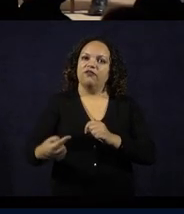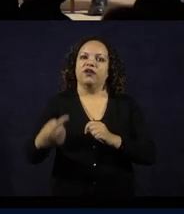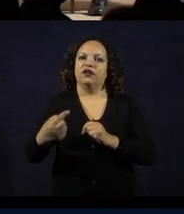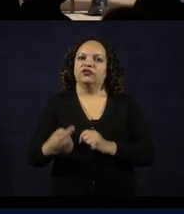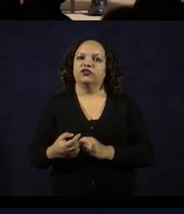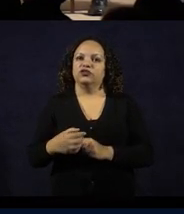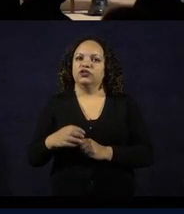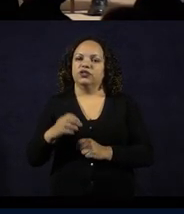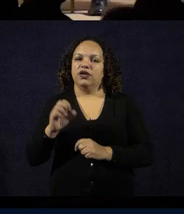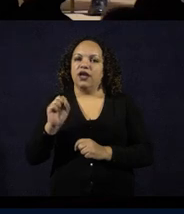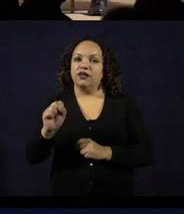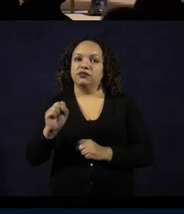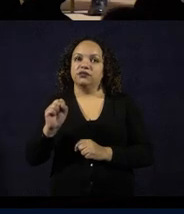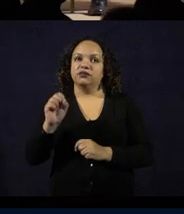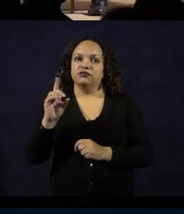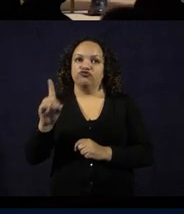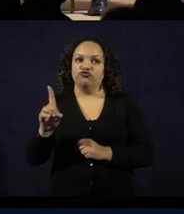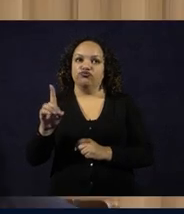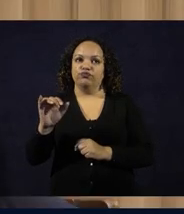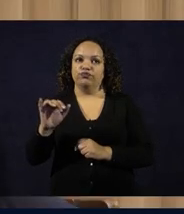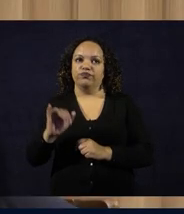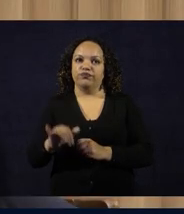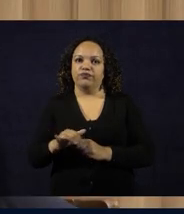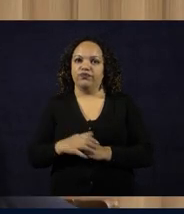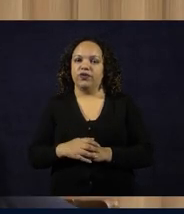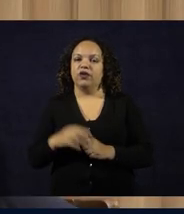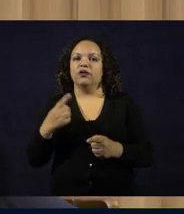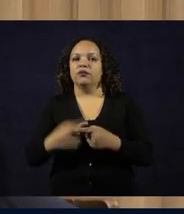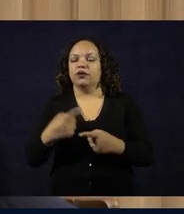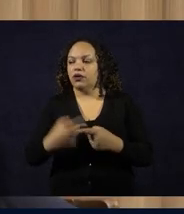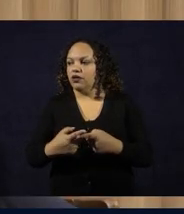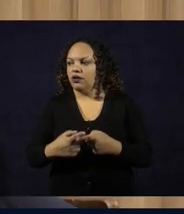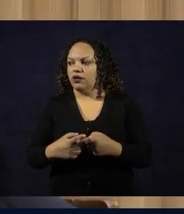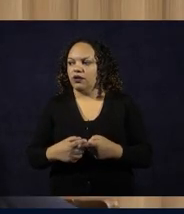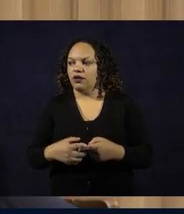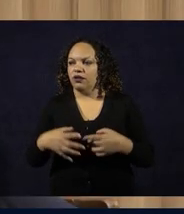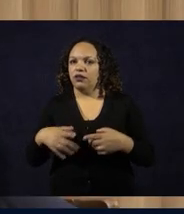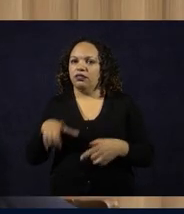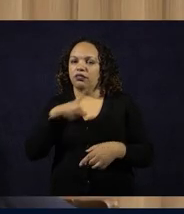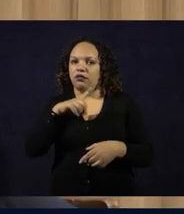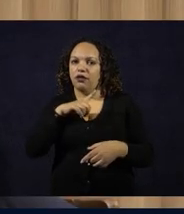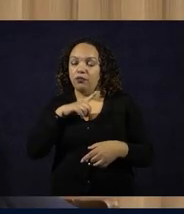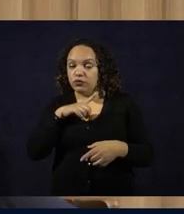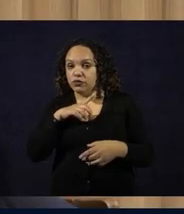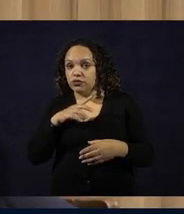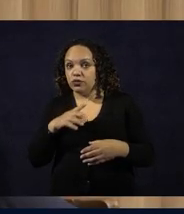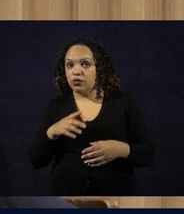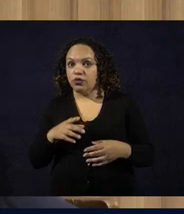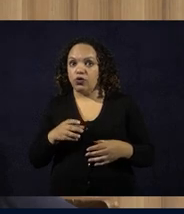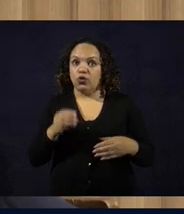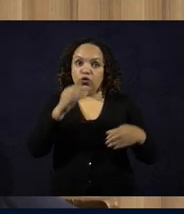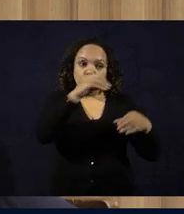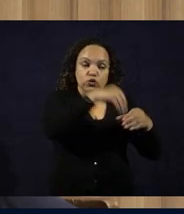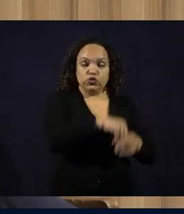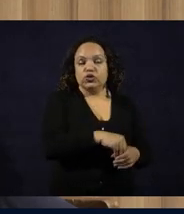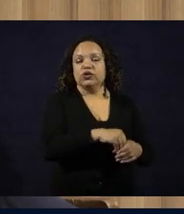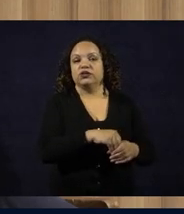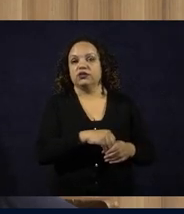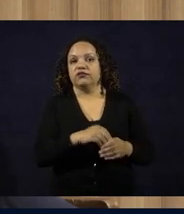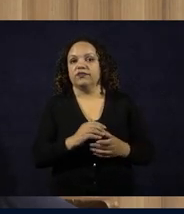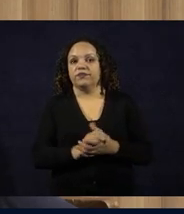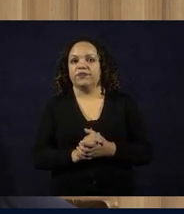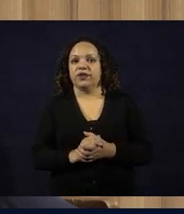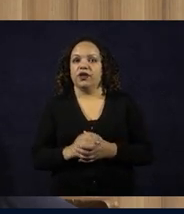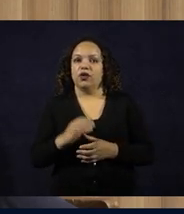de SD é porque a gente tem um ativo fundamental que são nossas reservas que são o nosso carbono no solo